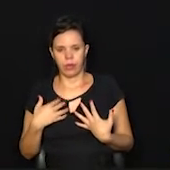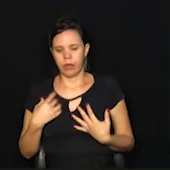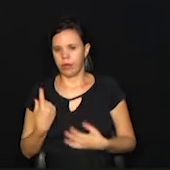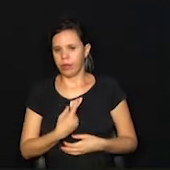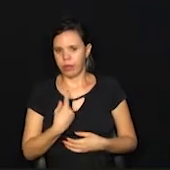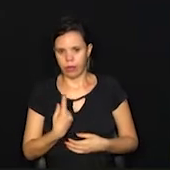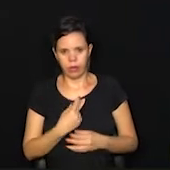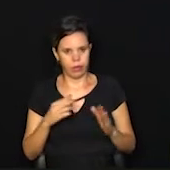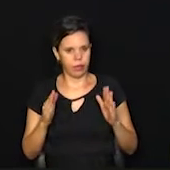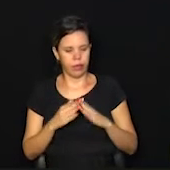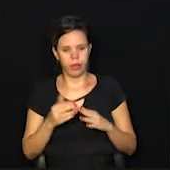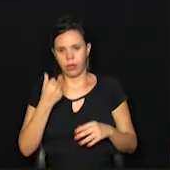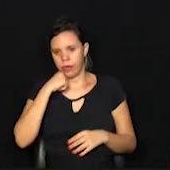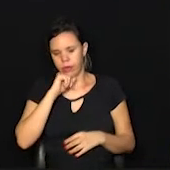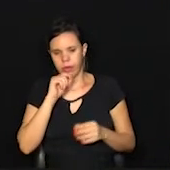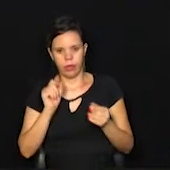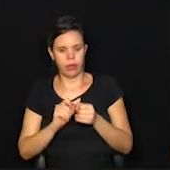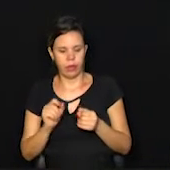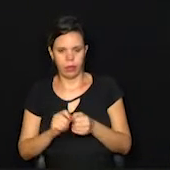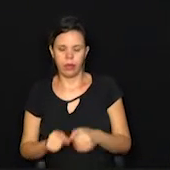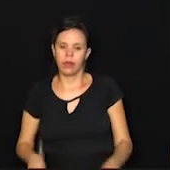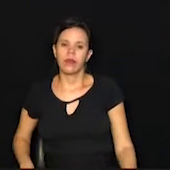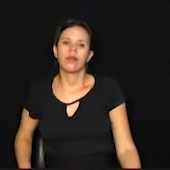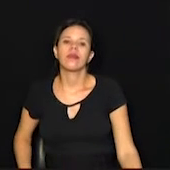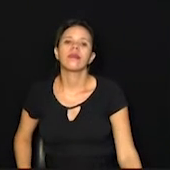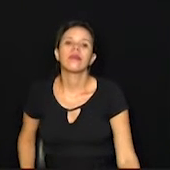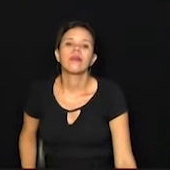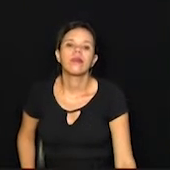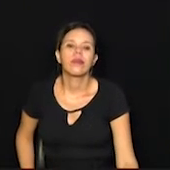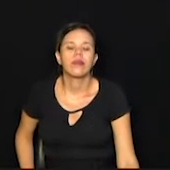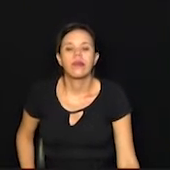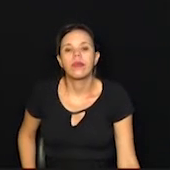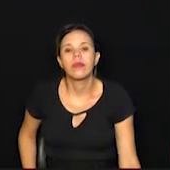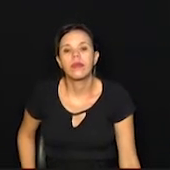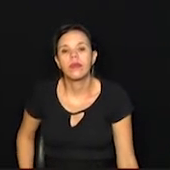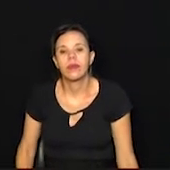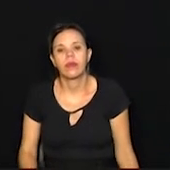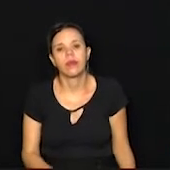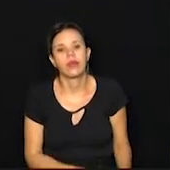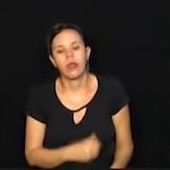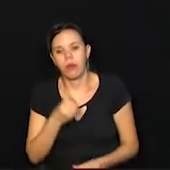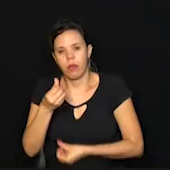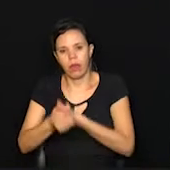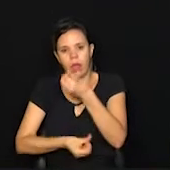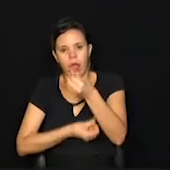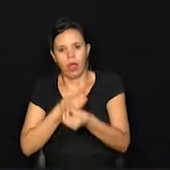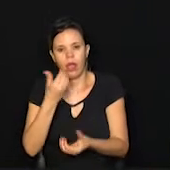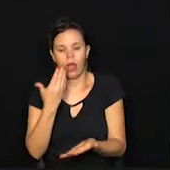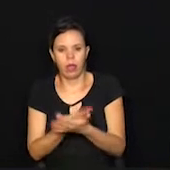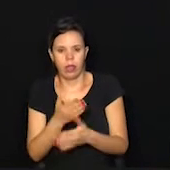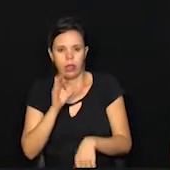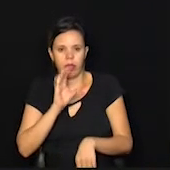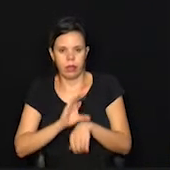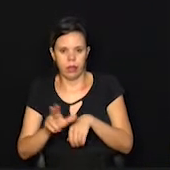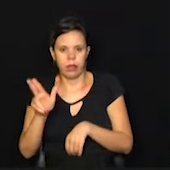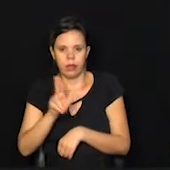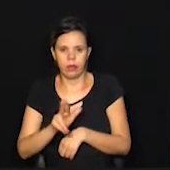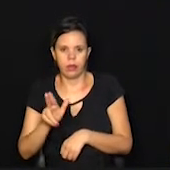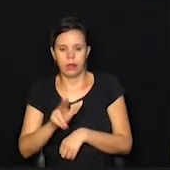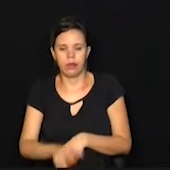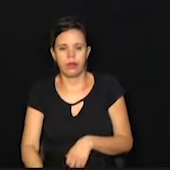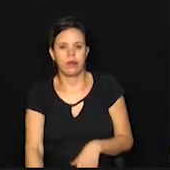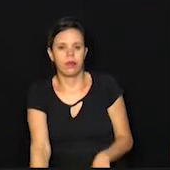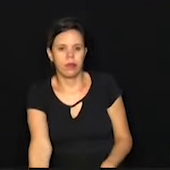ficava sozinha em casa porque minha mãe fazia deixe fazer é supletivo ela já tinha o curso universitário